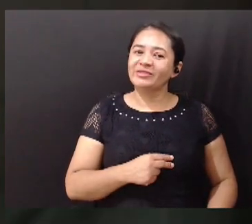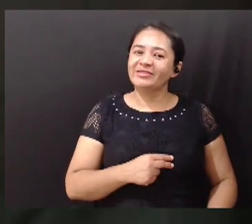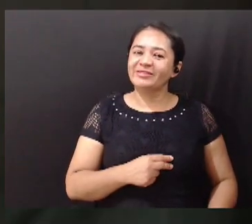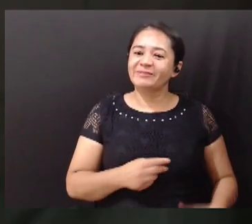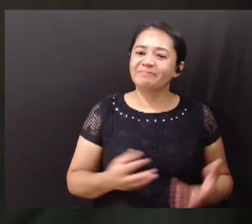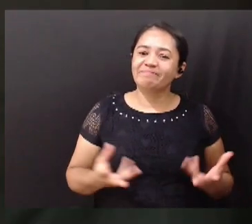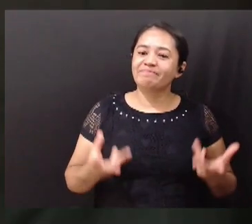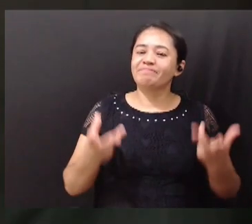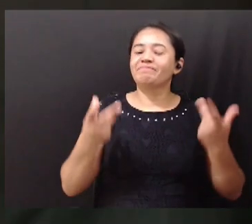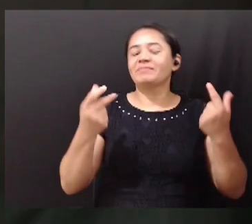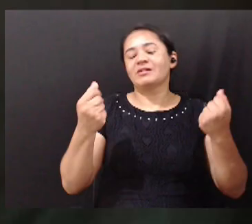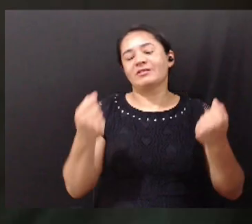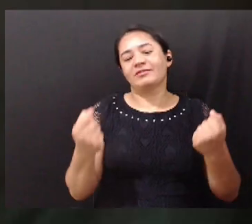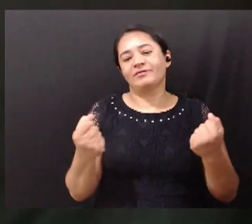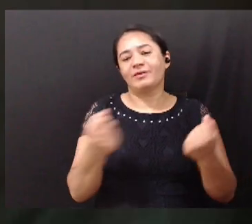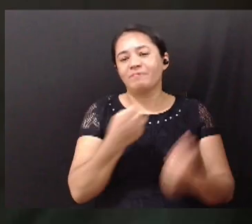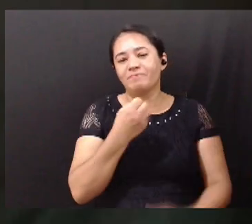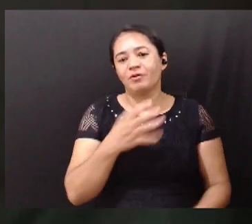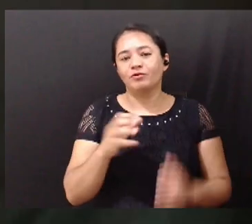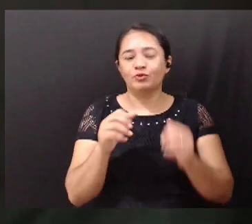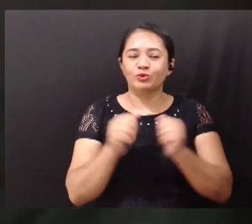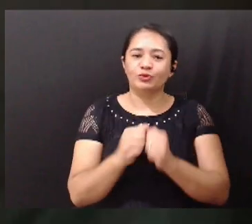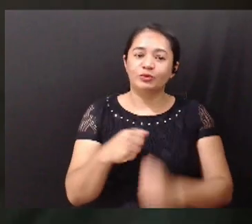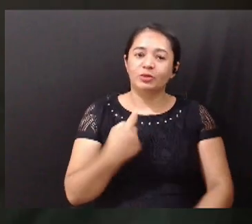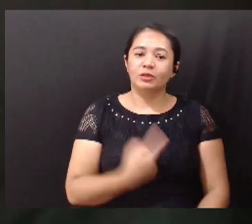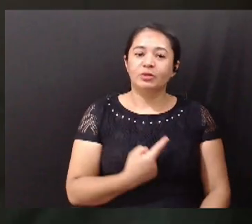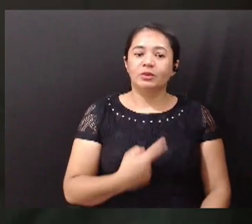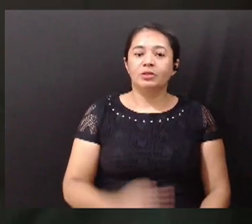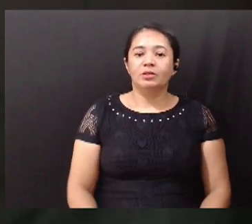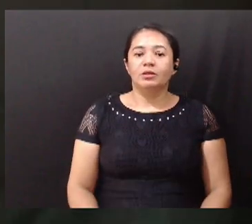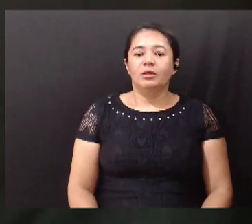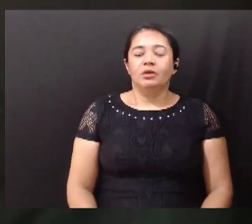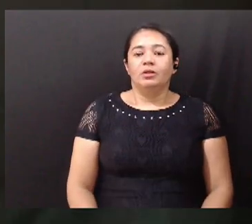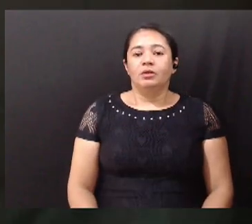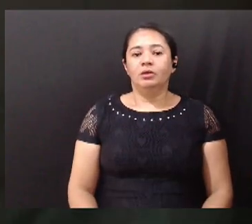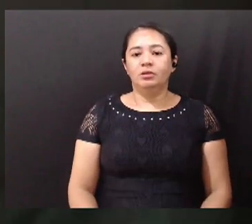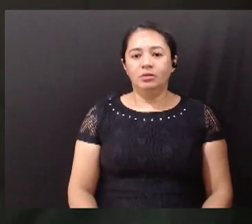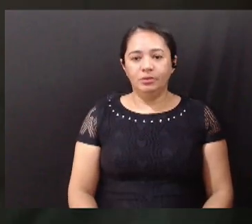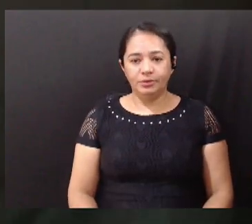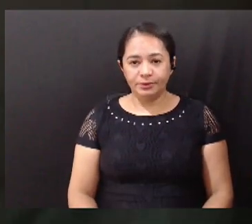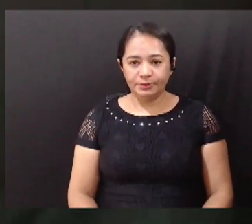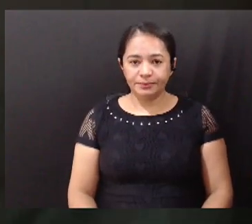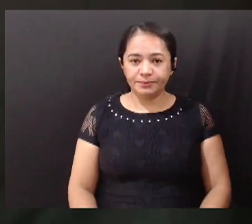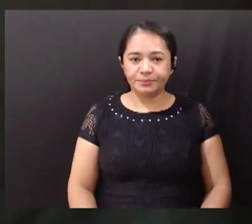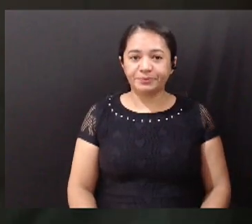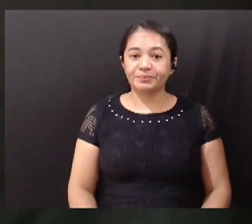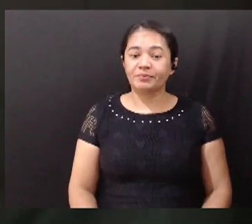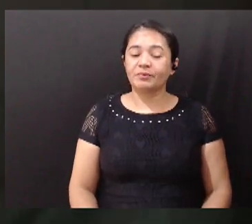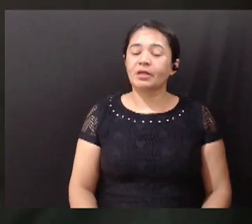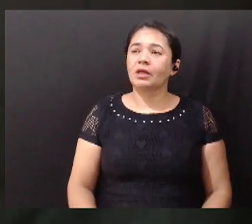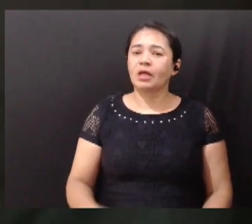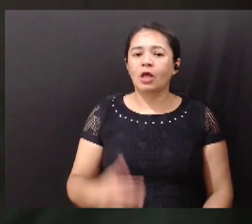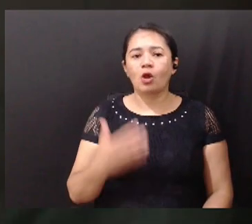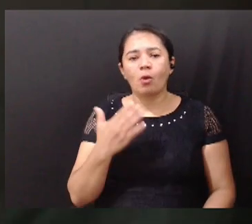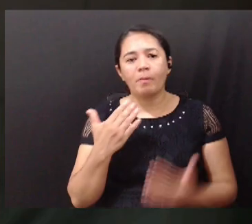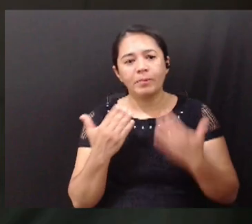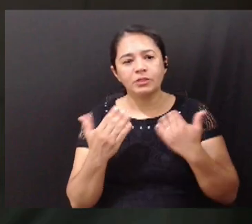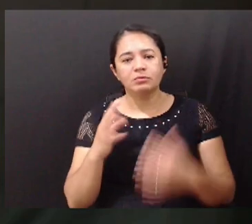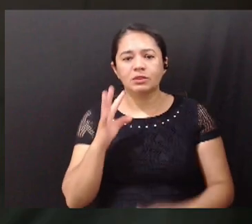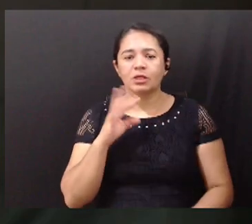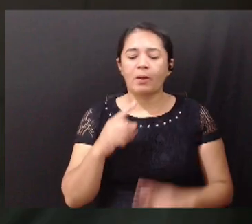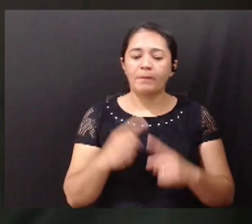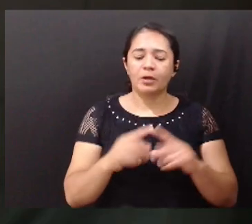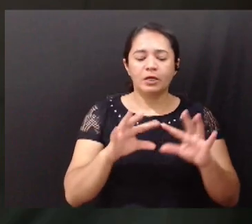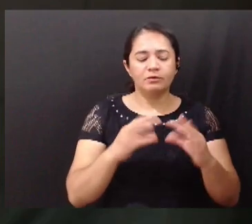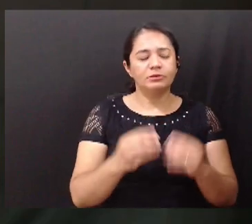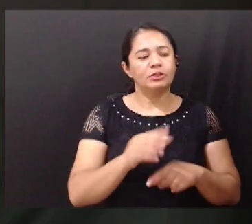ter vocês com a gente aqui, que bom a gente ter esse bate-papo, eu acho que pode nortear aí muitas famílias, né, que estão assistindo a